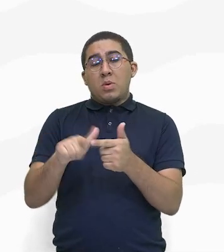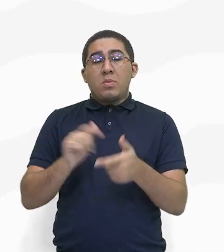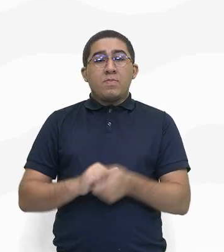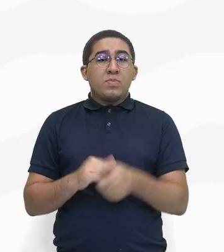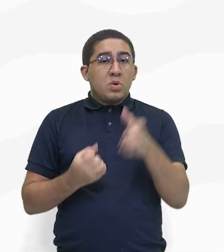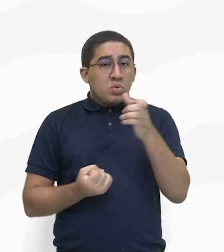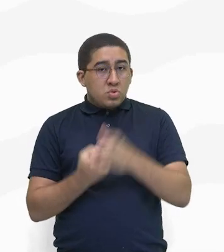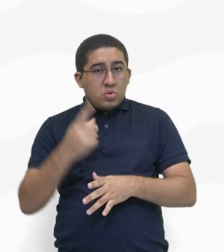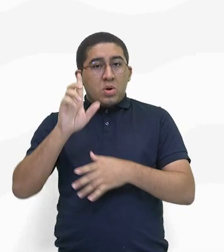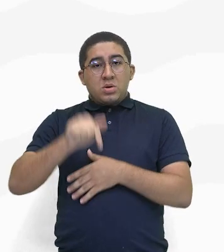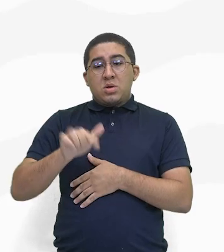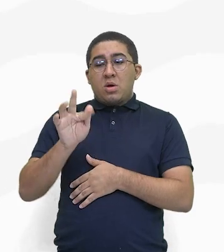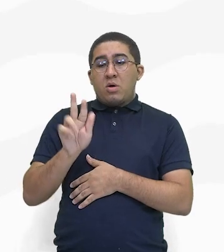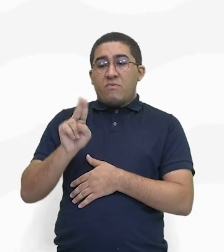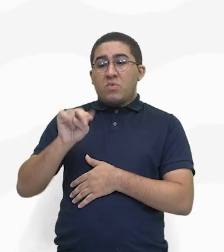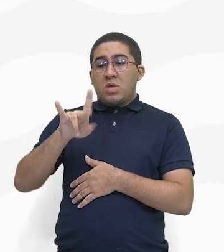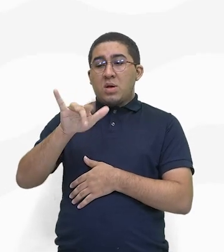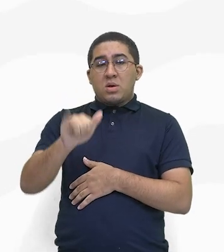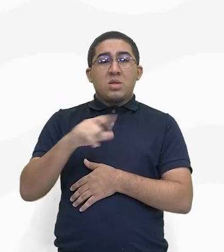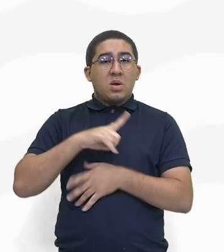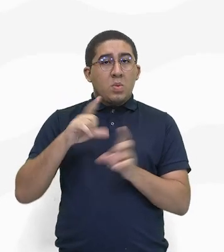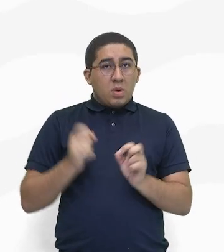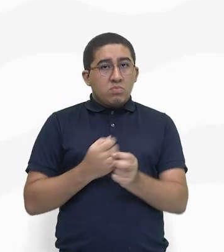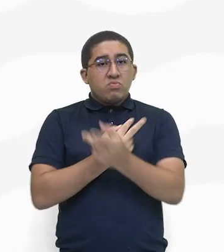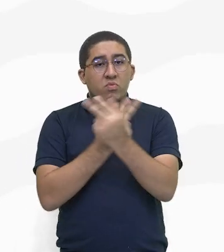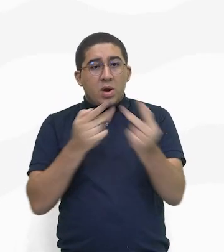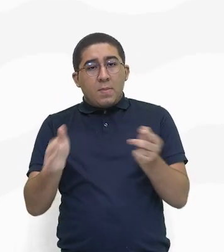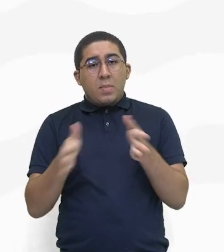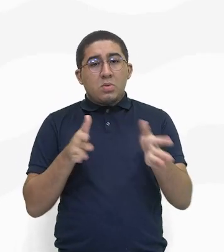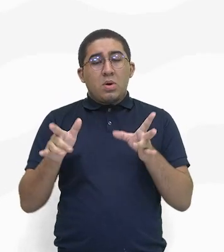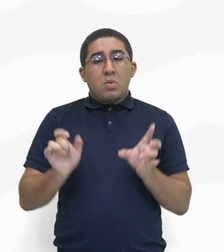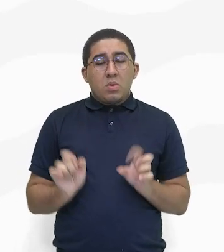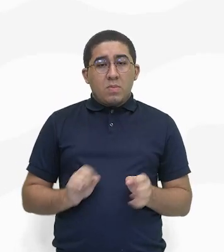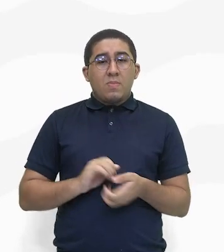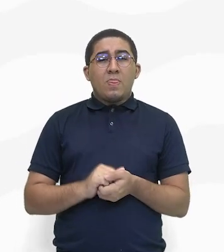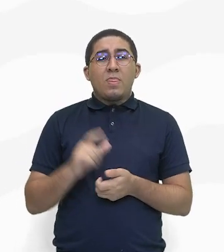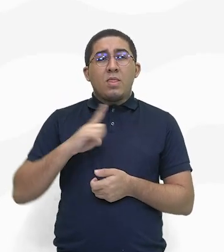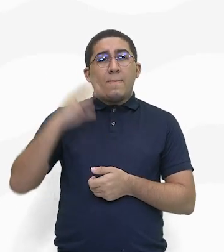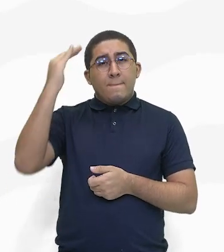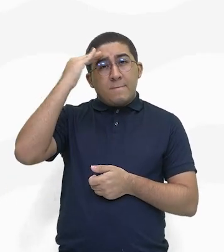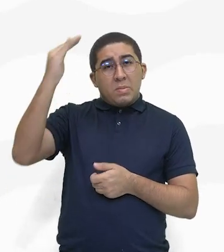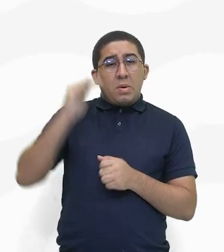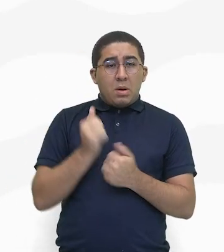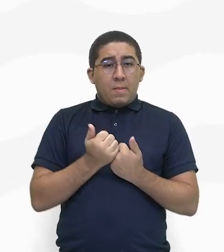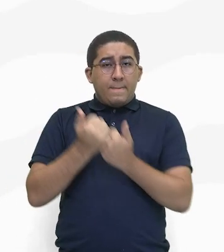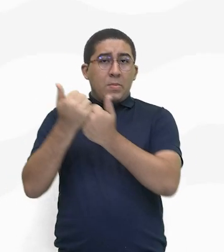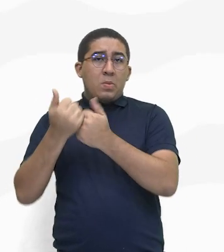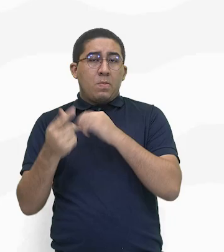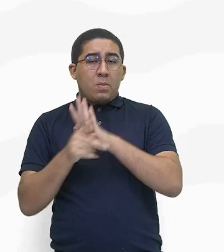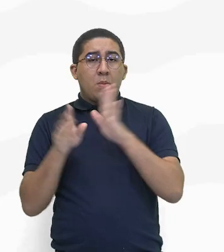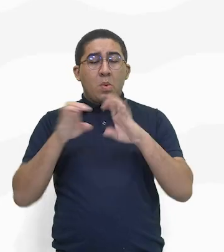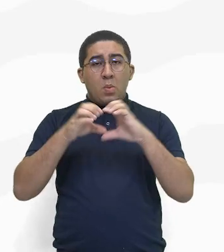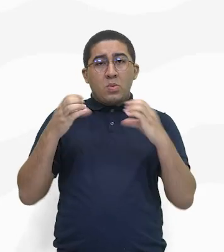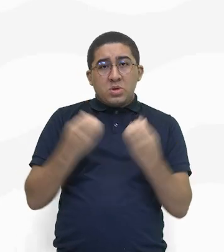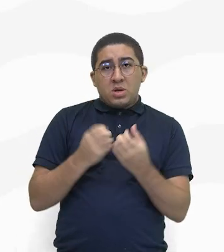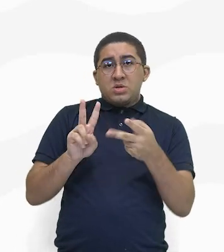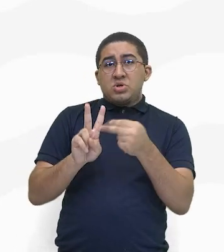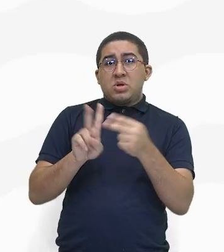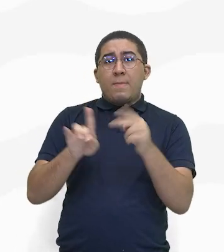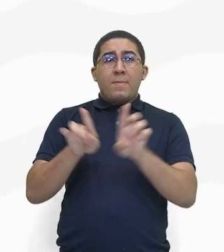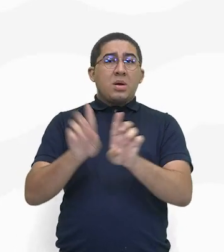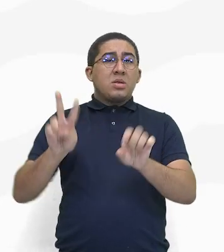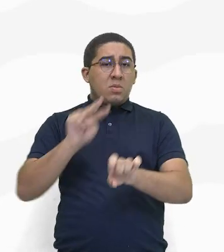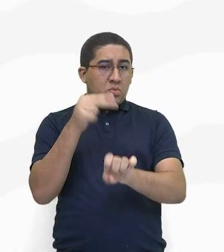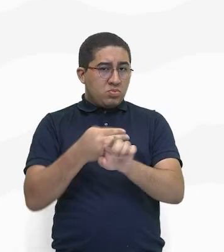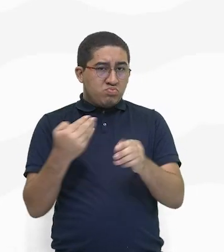surge a FUNAI e ela fica durante muito tempo aí como sendo esse grande centro de apoio às comunidades indígenas, mas depois